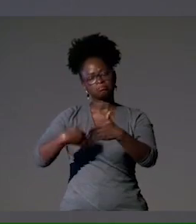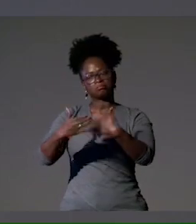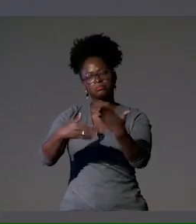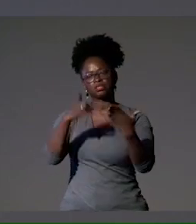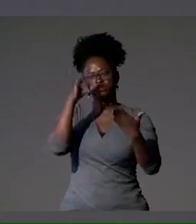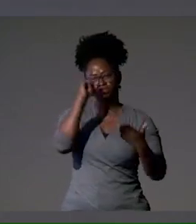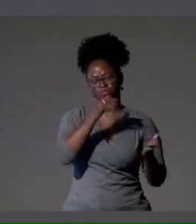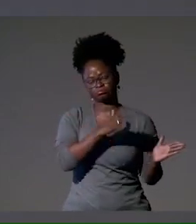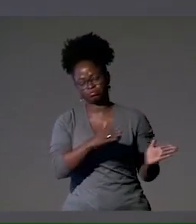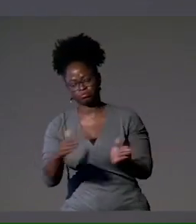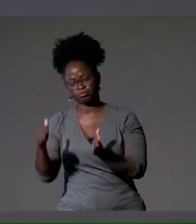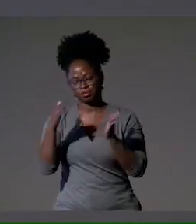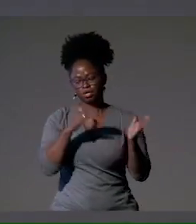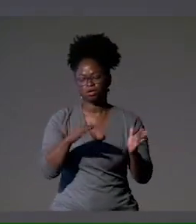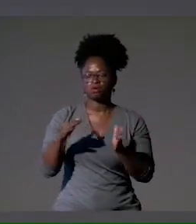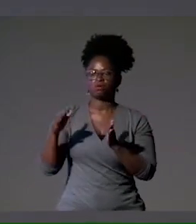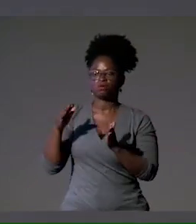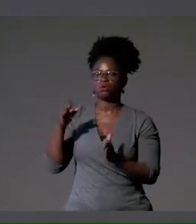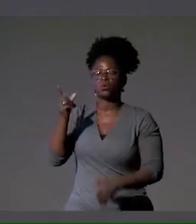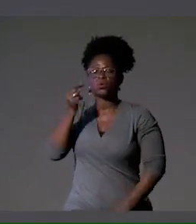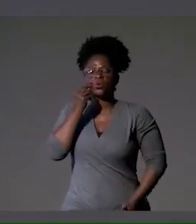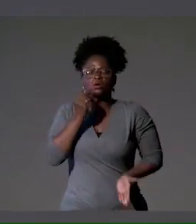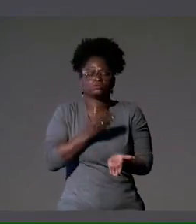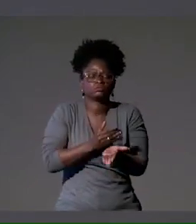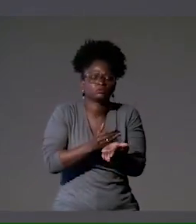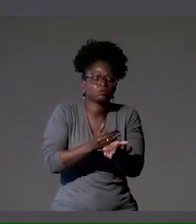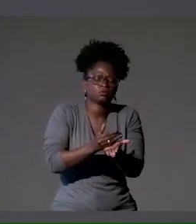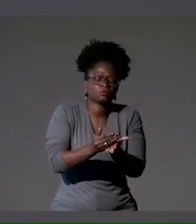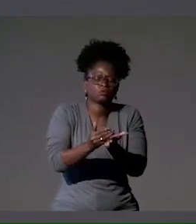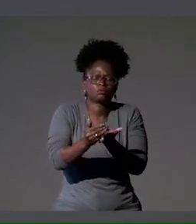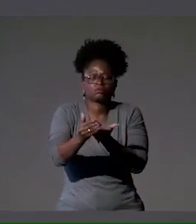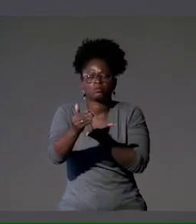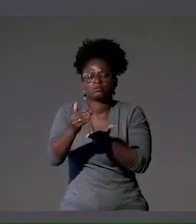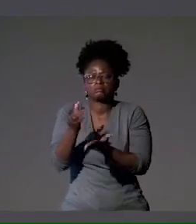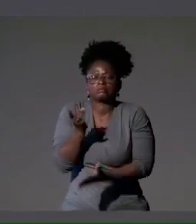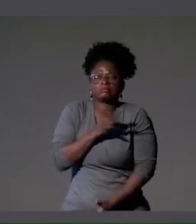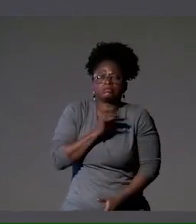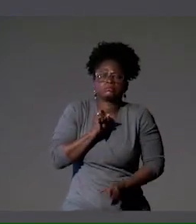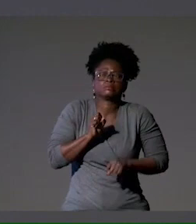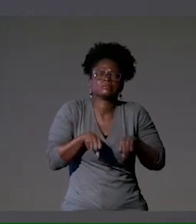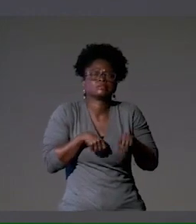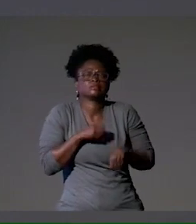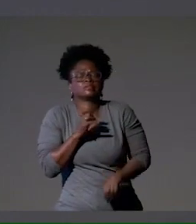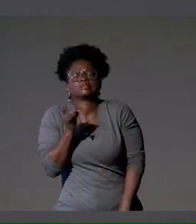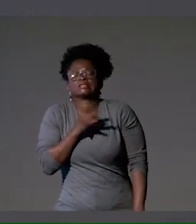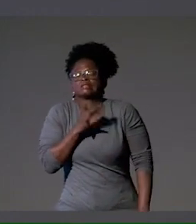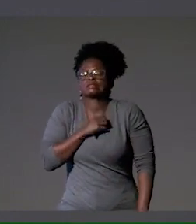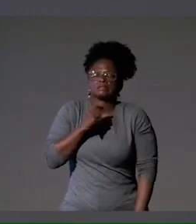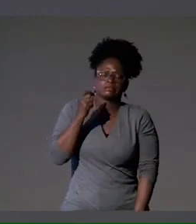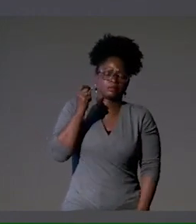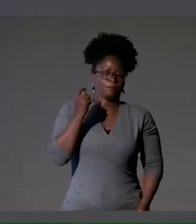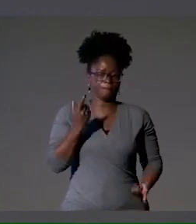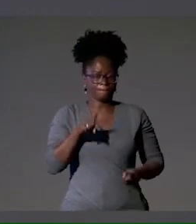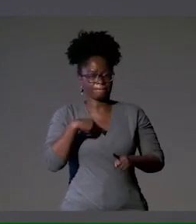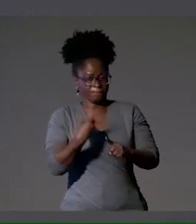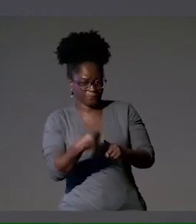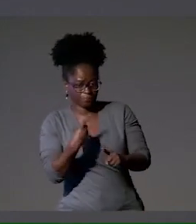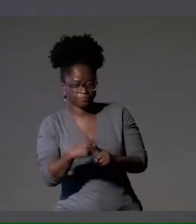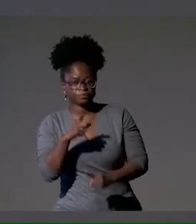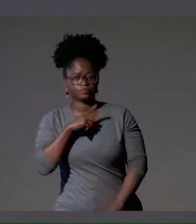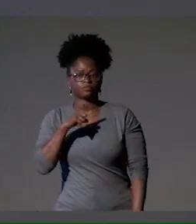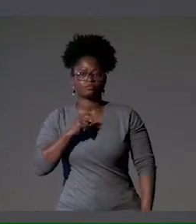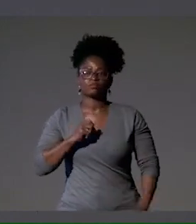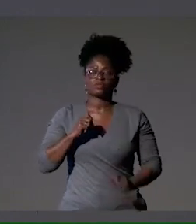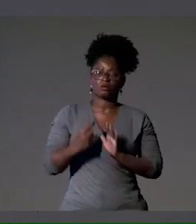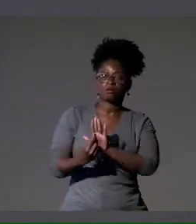dias fazendo isso, os gatinhos começavam a demonstrar muito medo. Eles ficavam assustados, eles ficavam com medo, e eles tinham